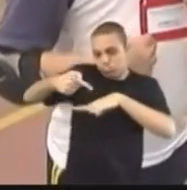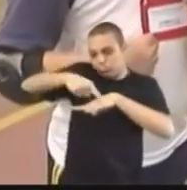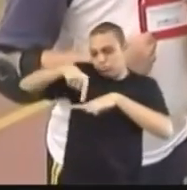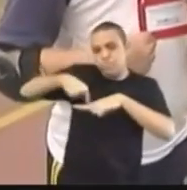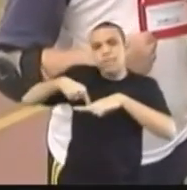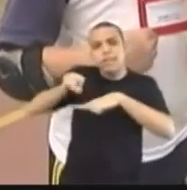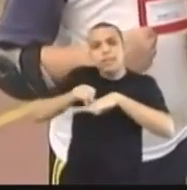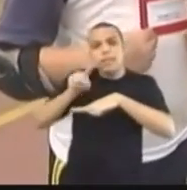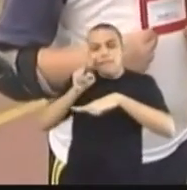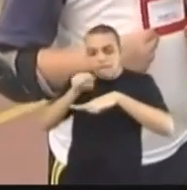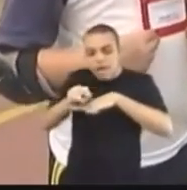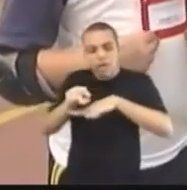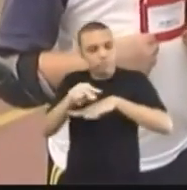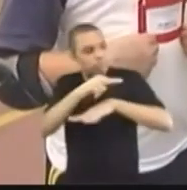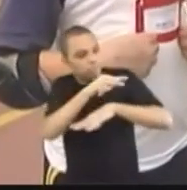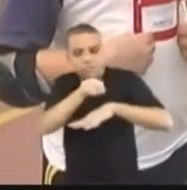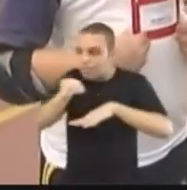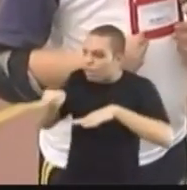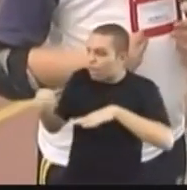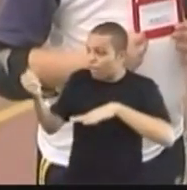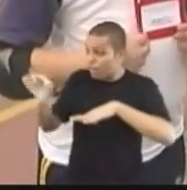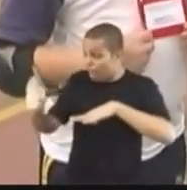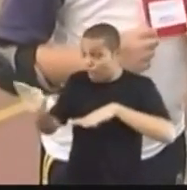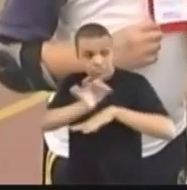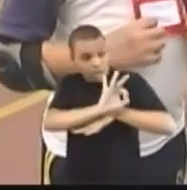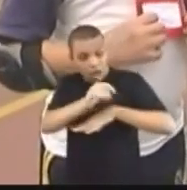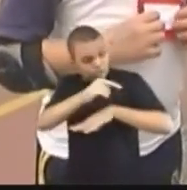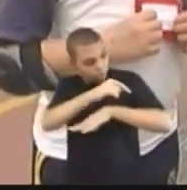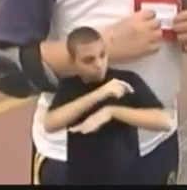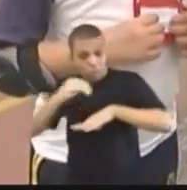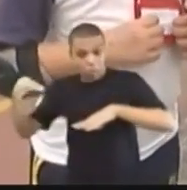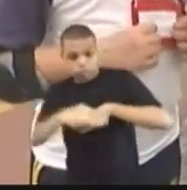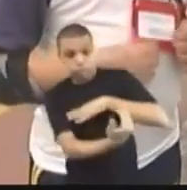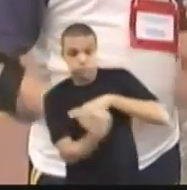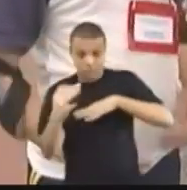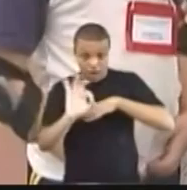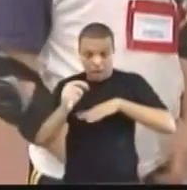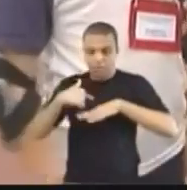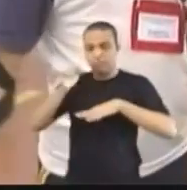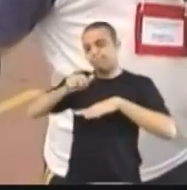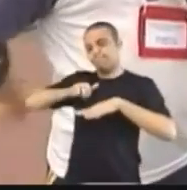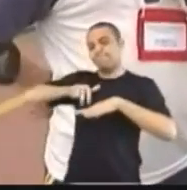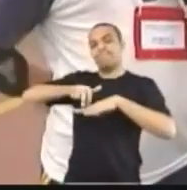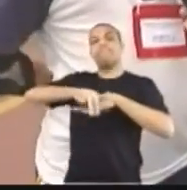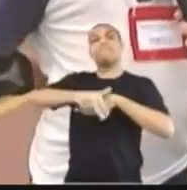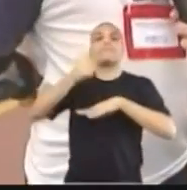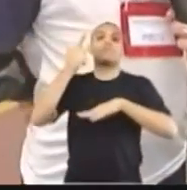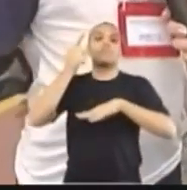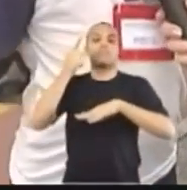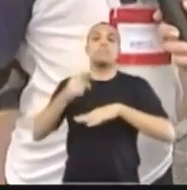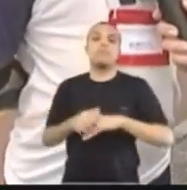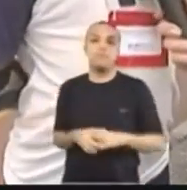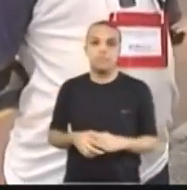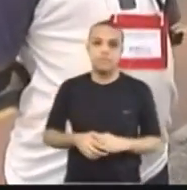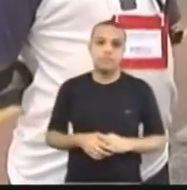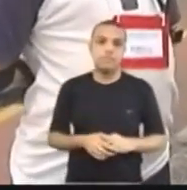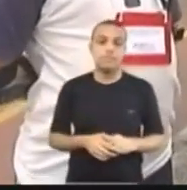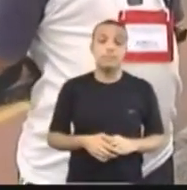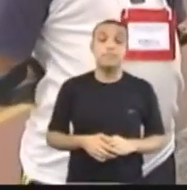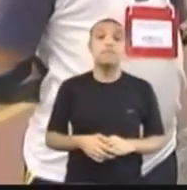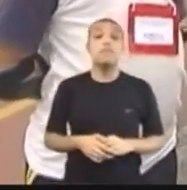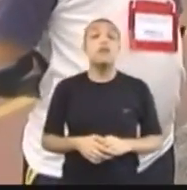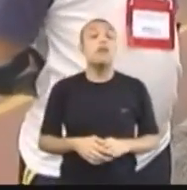olhar para ver se algum carro tá vindo olhar pros dois lados é tem que olhar pros dois lados